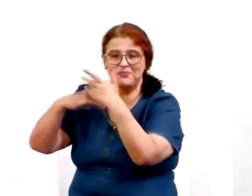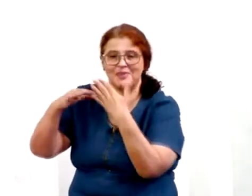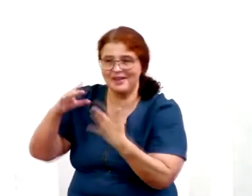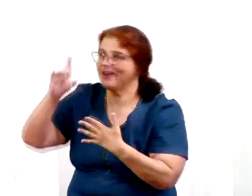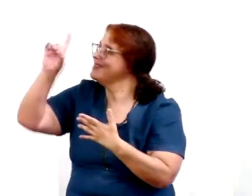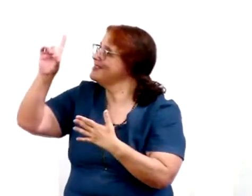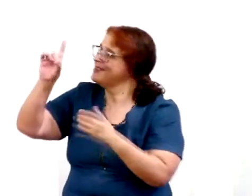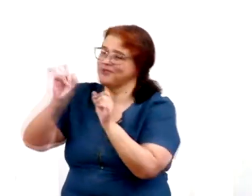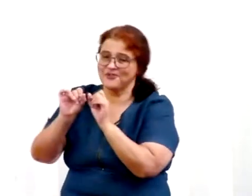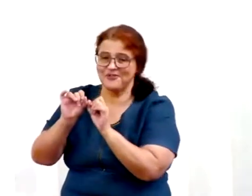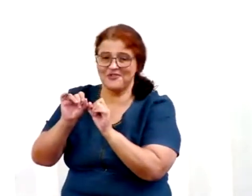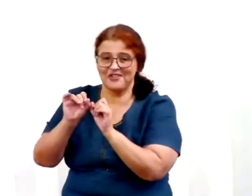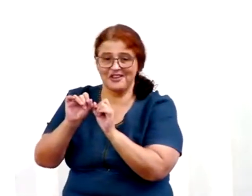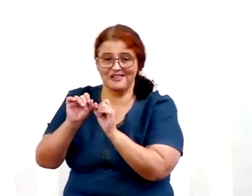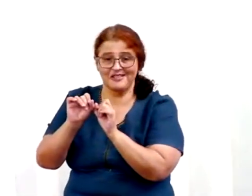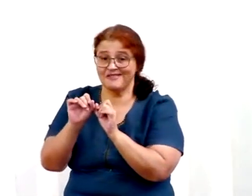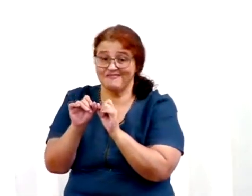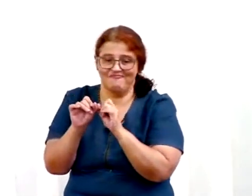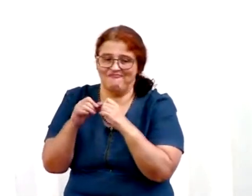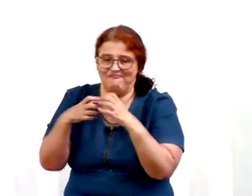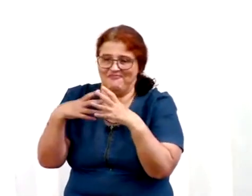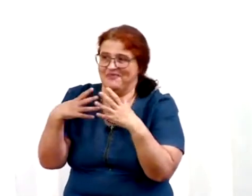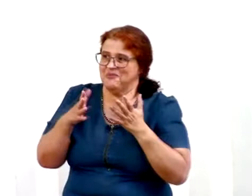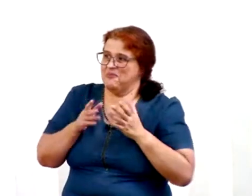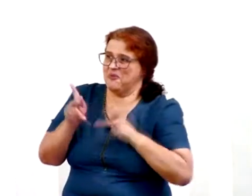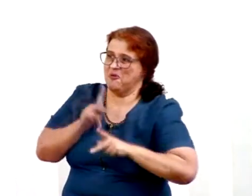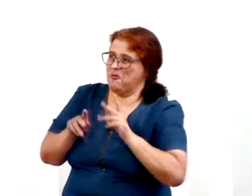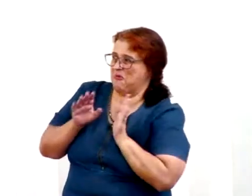reagindo diante das provações.